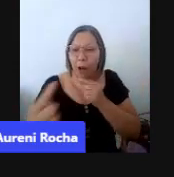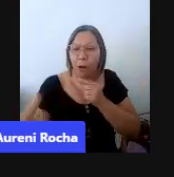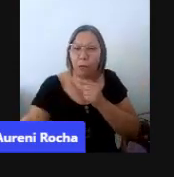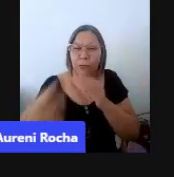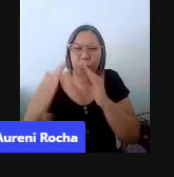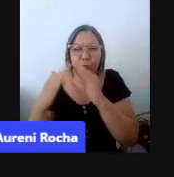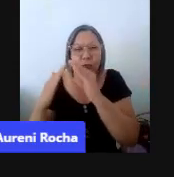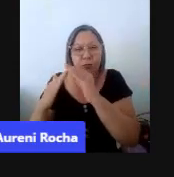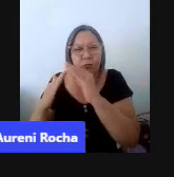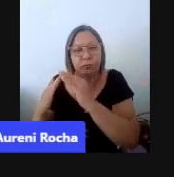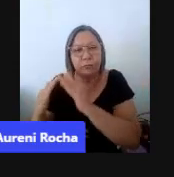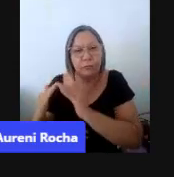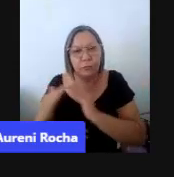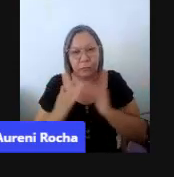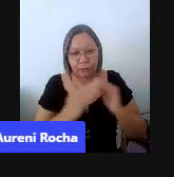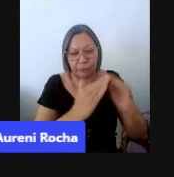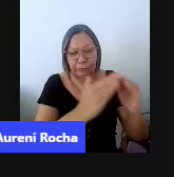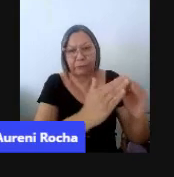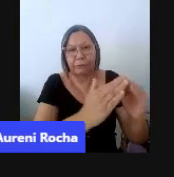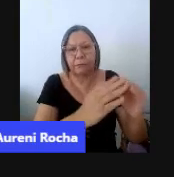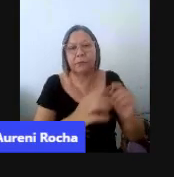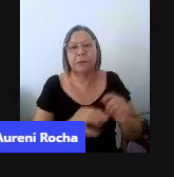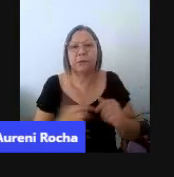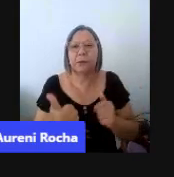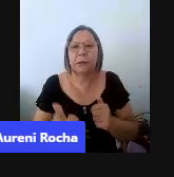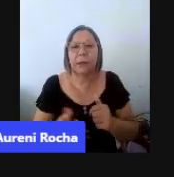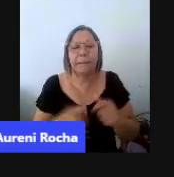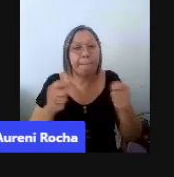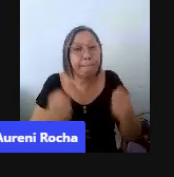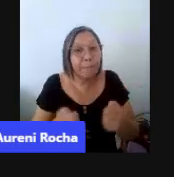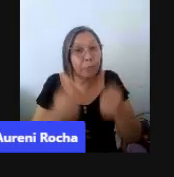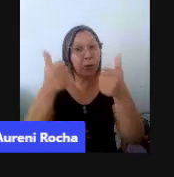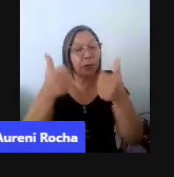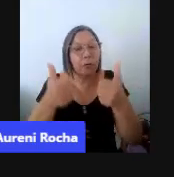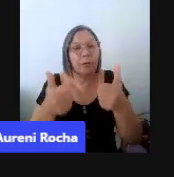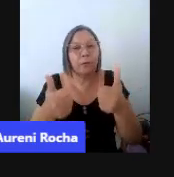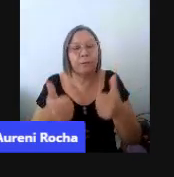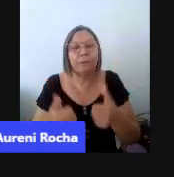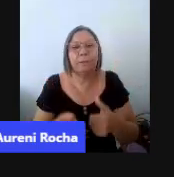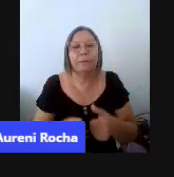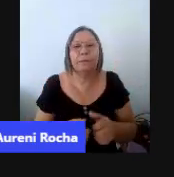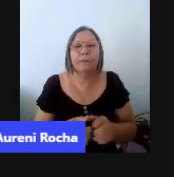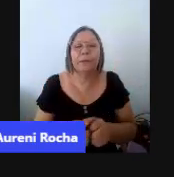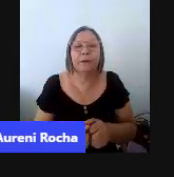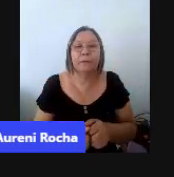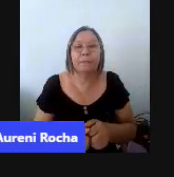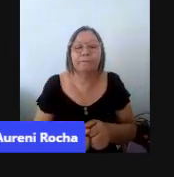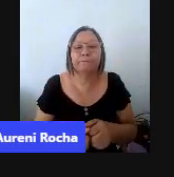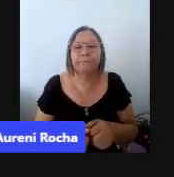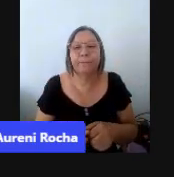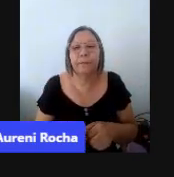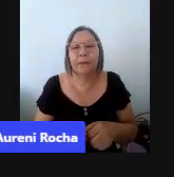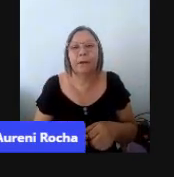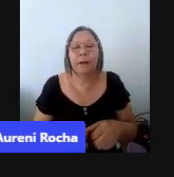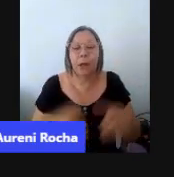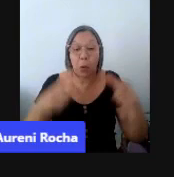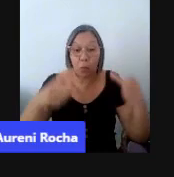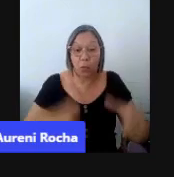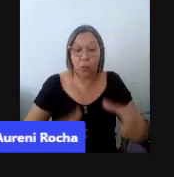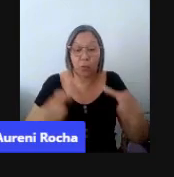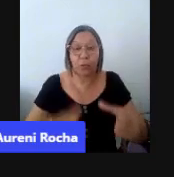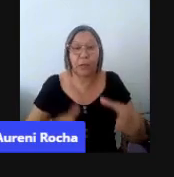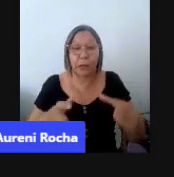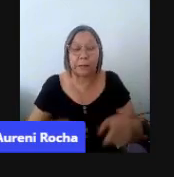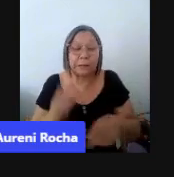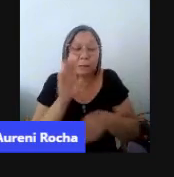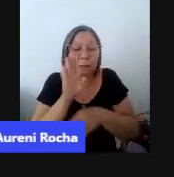etc. Mas é realmente um exemplo de lugar bem preservado, e por isso que nós